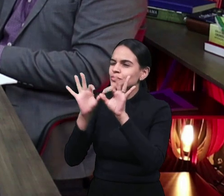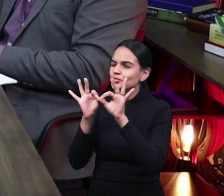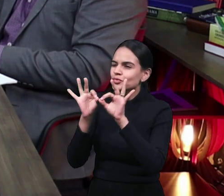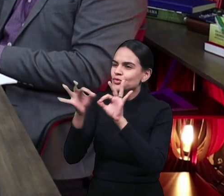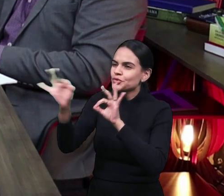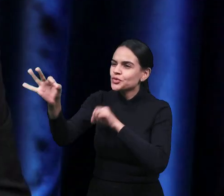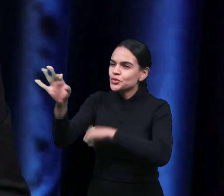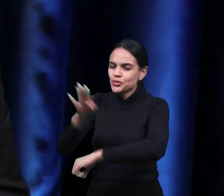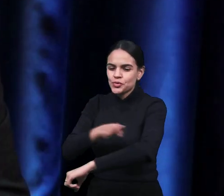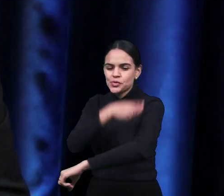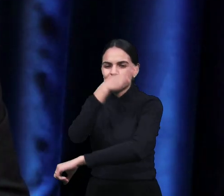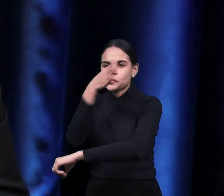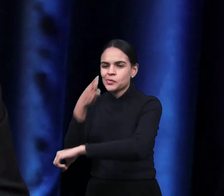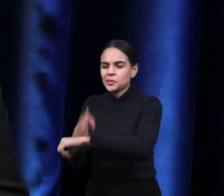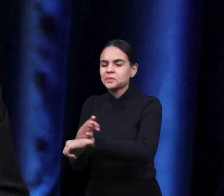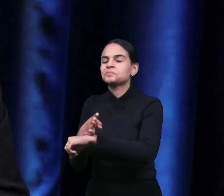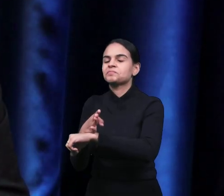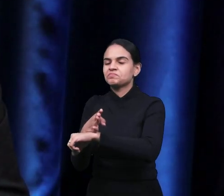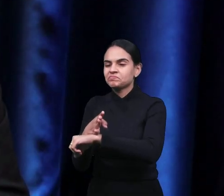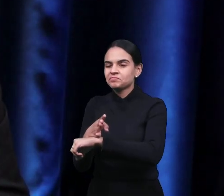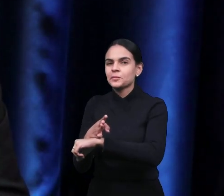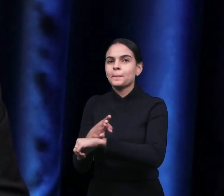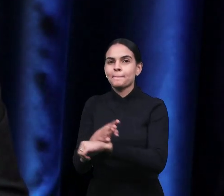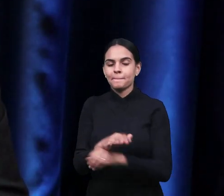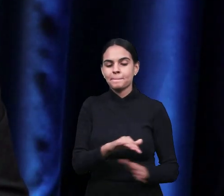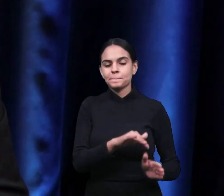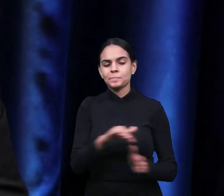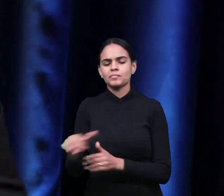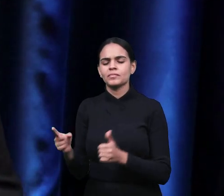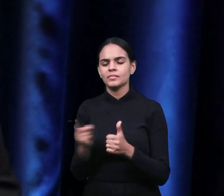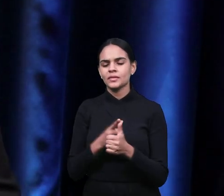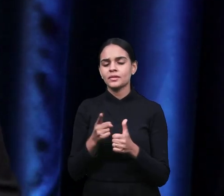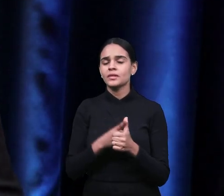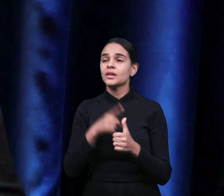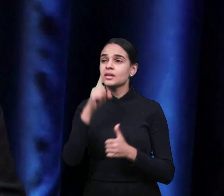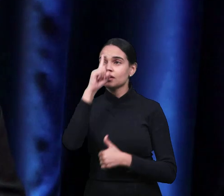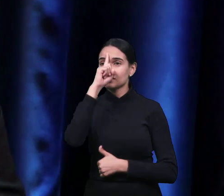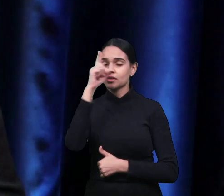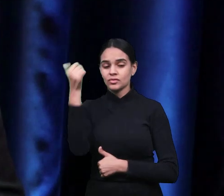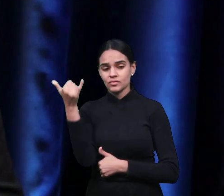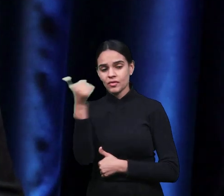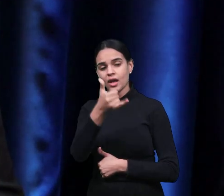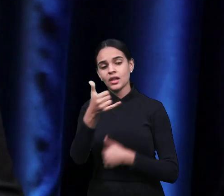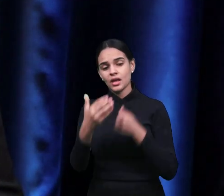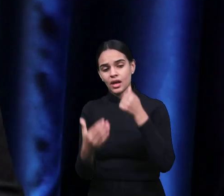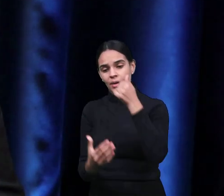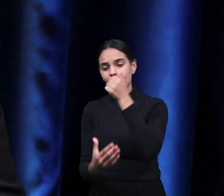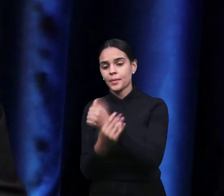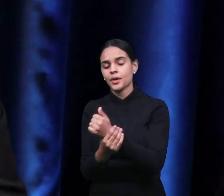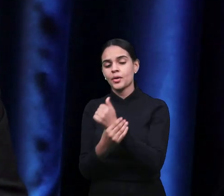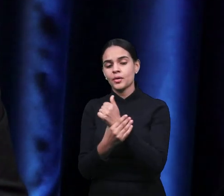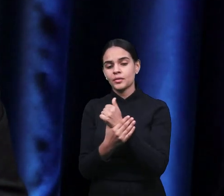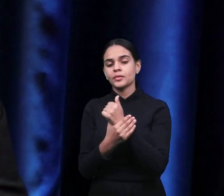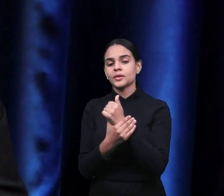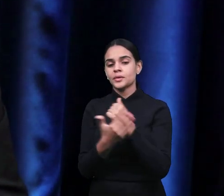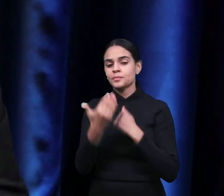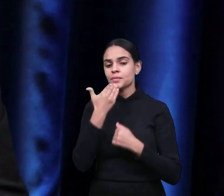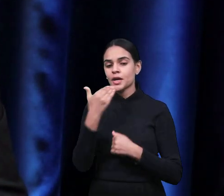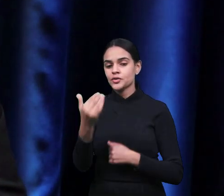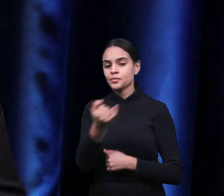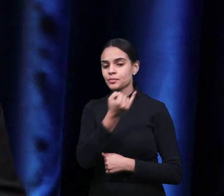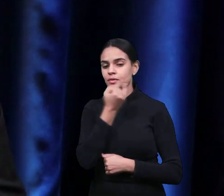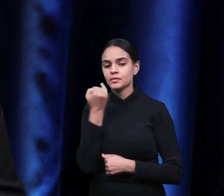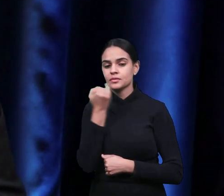que quando Deus fala com Abraão e pede o seu filho, de onde